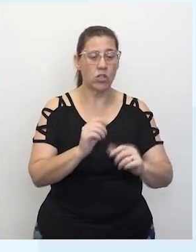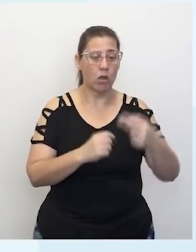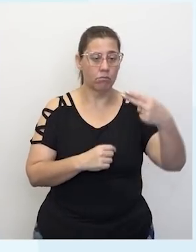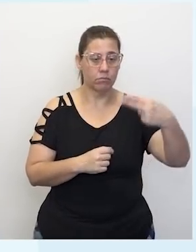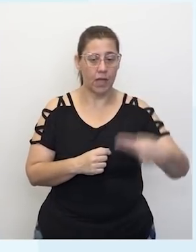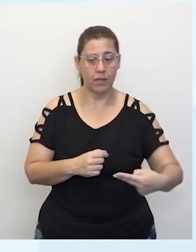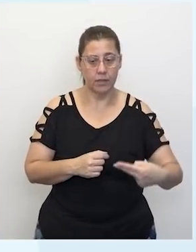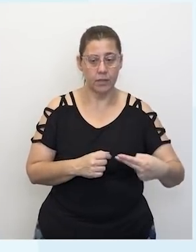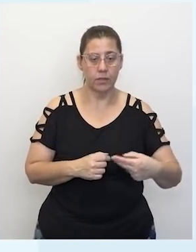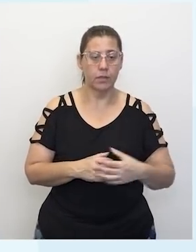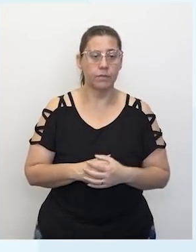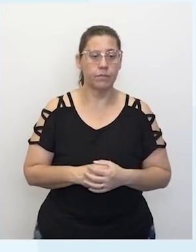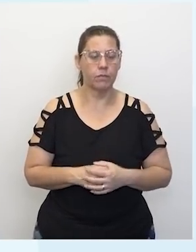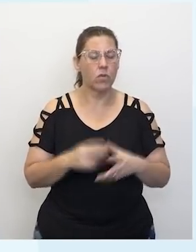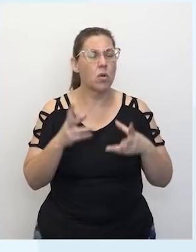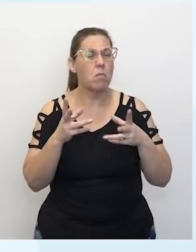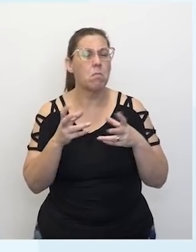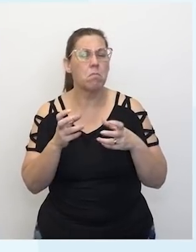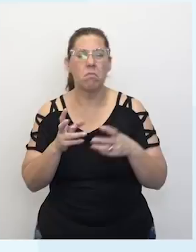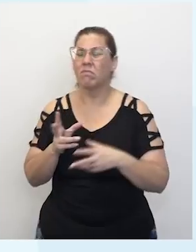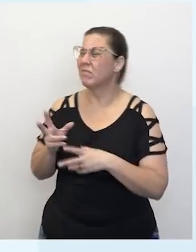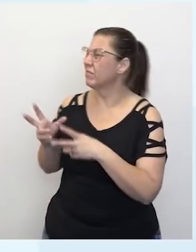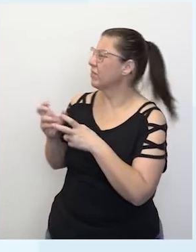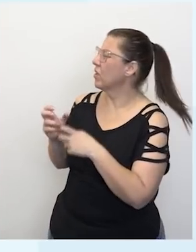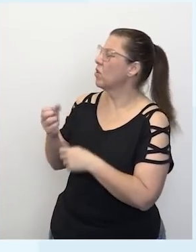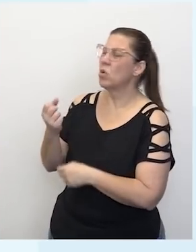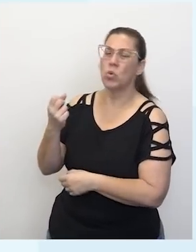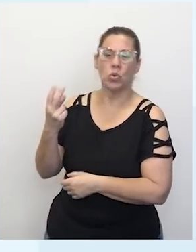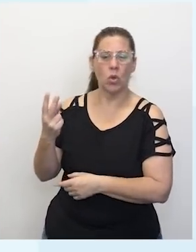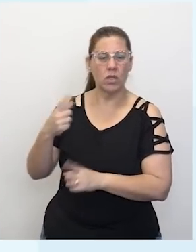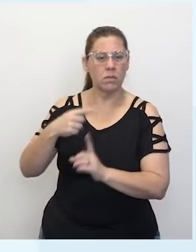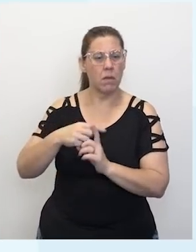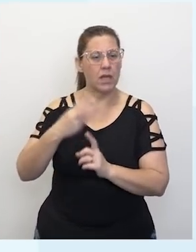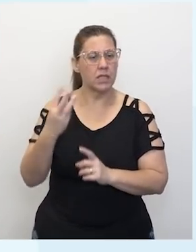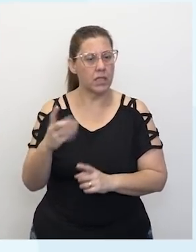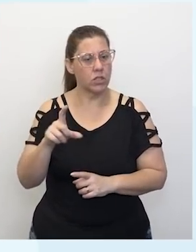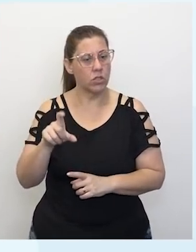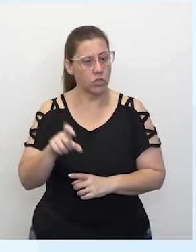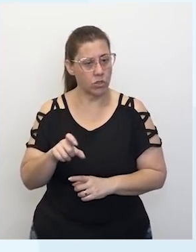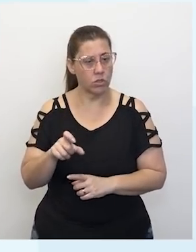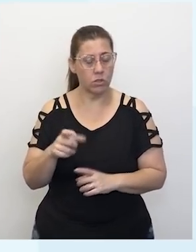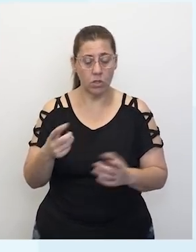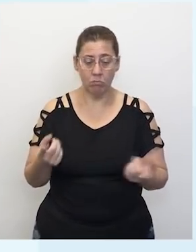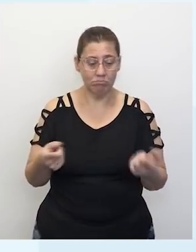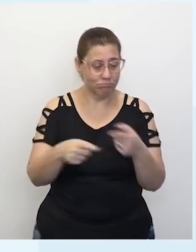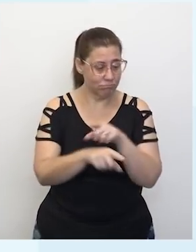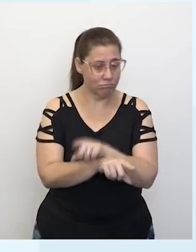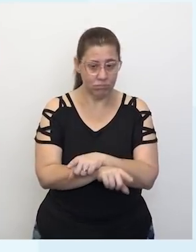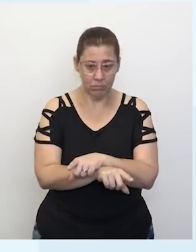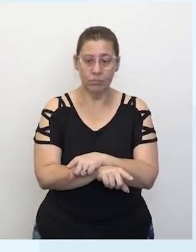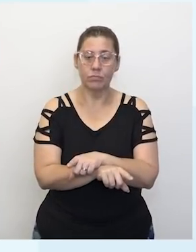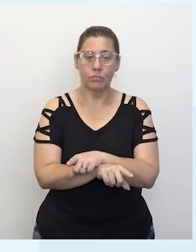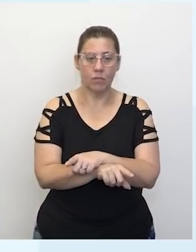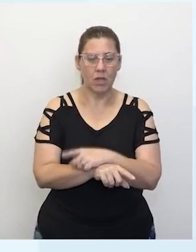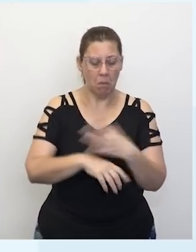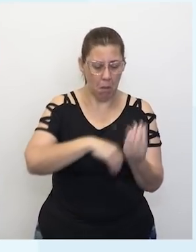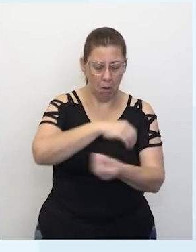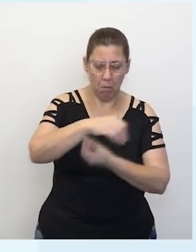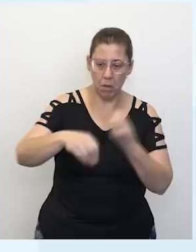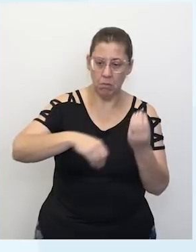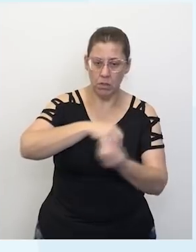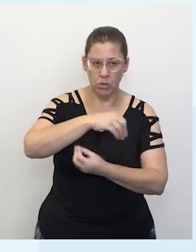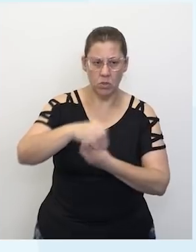O que eu faço? Eu percebo que o 2 e o mais 3, x, estão em lados opostos aí. Estão misturados